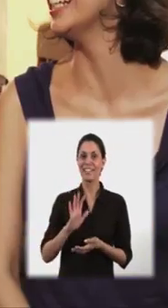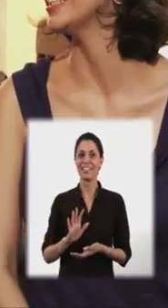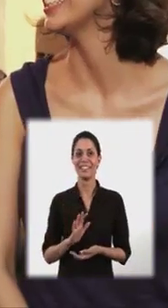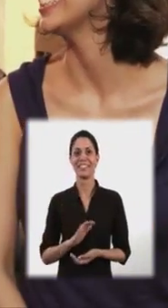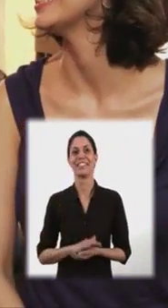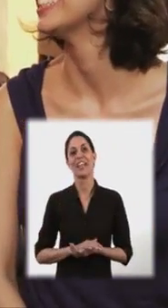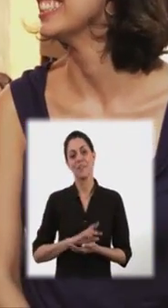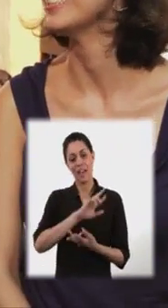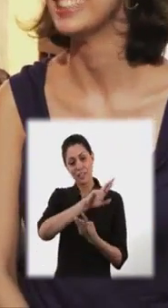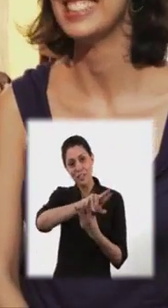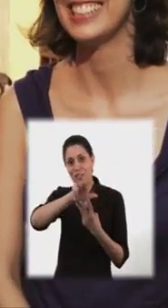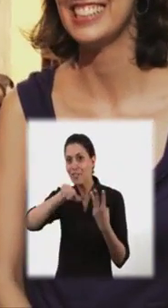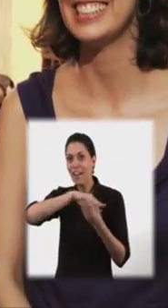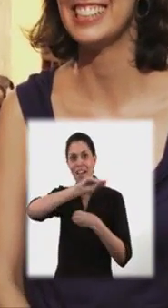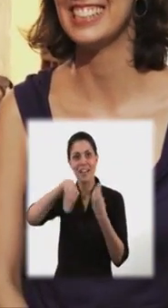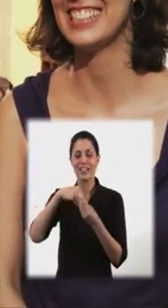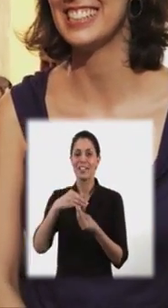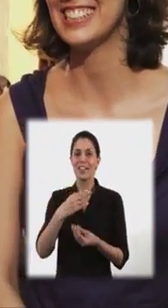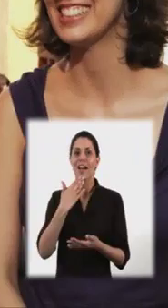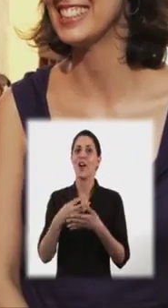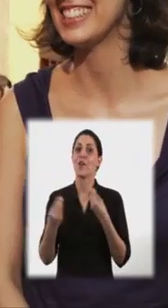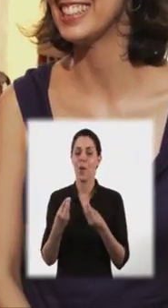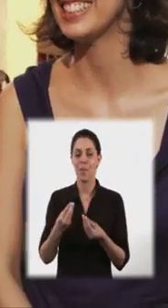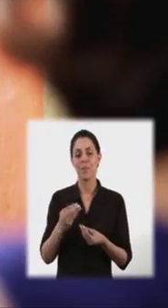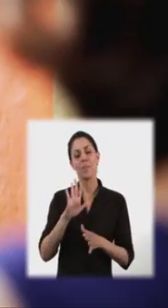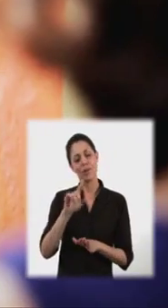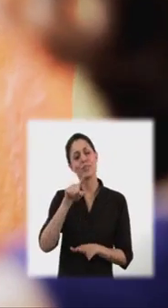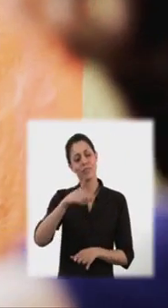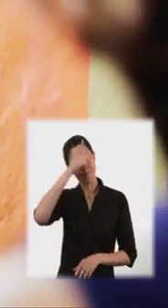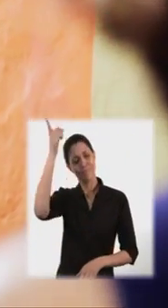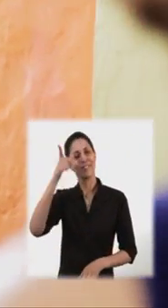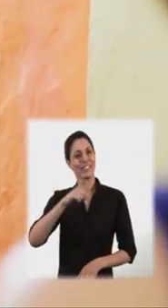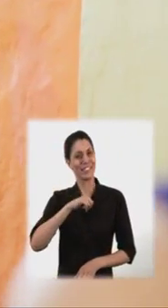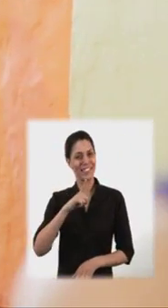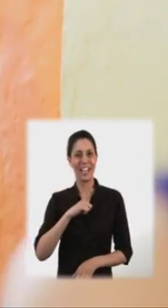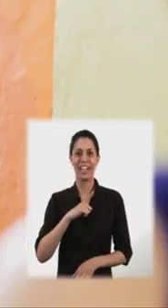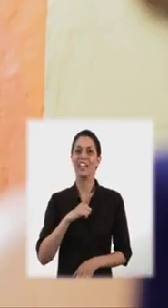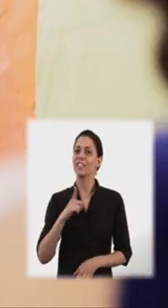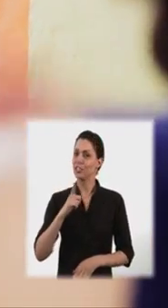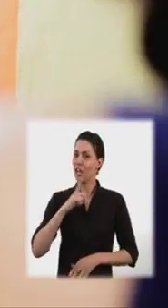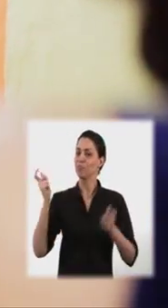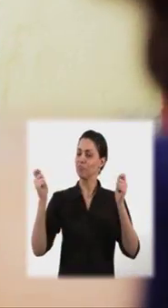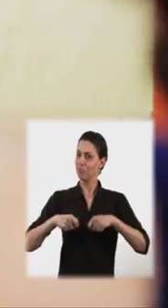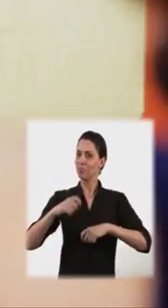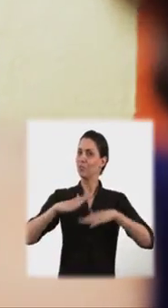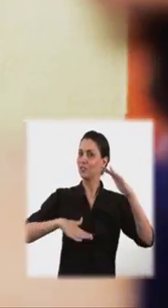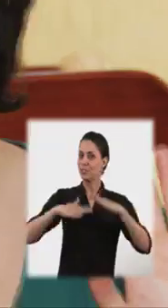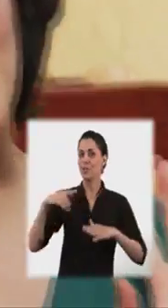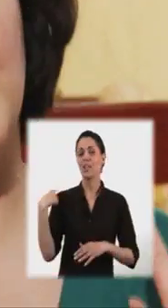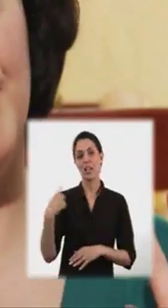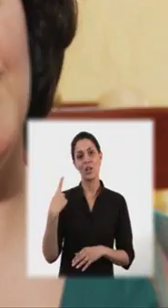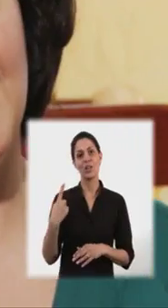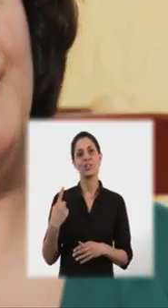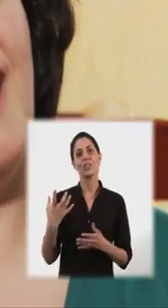são universos bem distintos, imagino eu. Mas como você é criativo, né? É talentoso. E a gente também